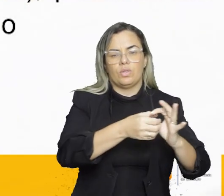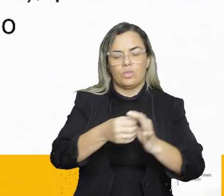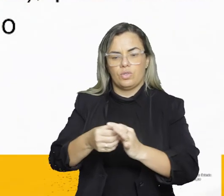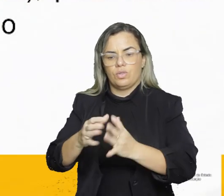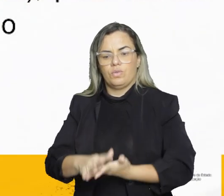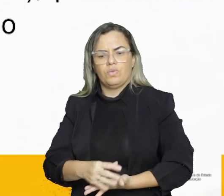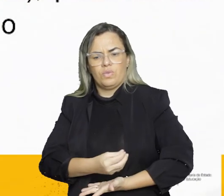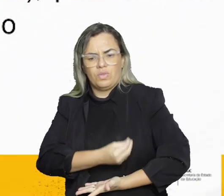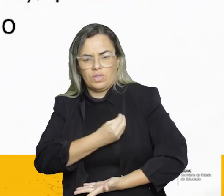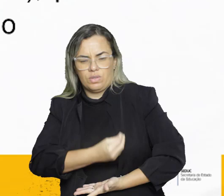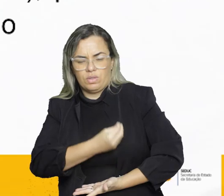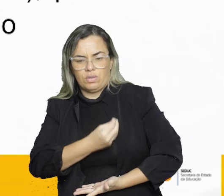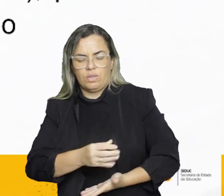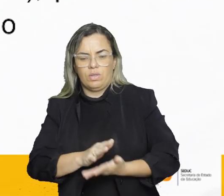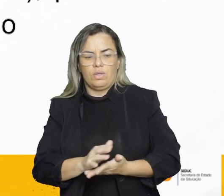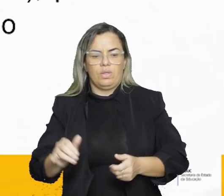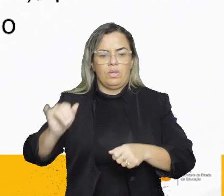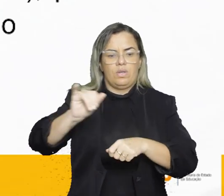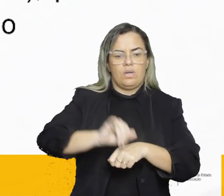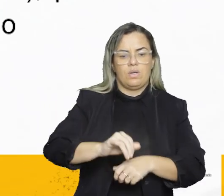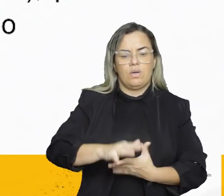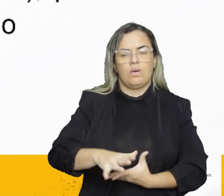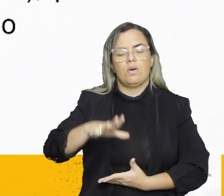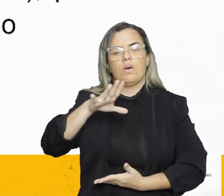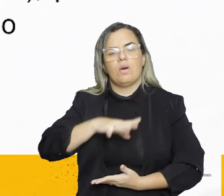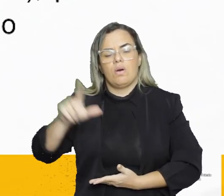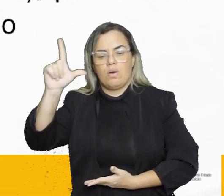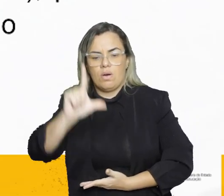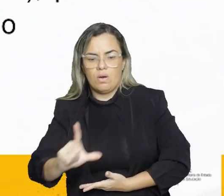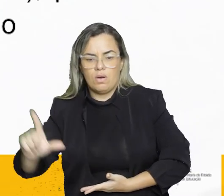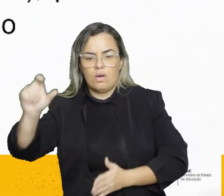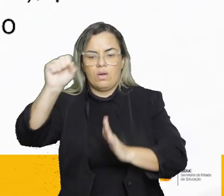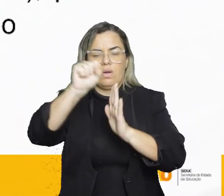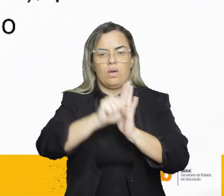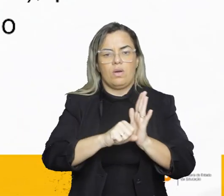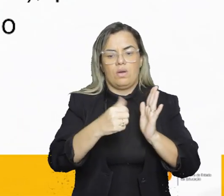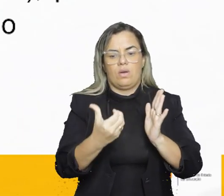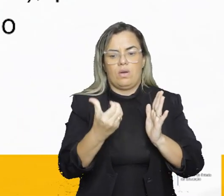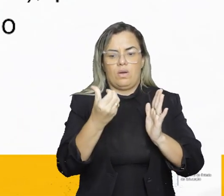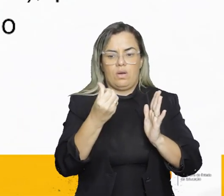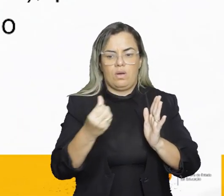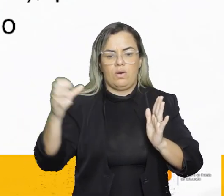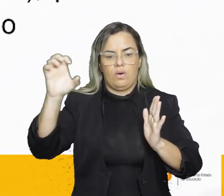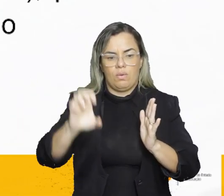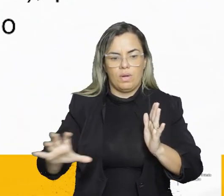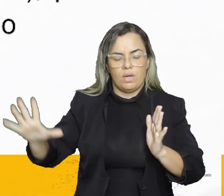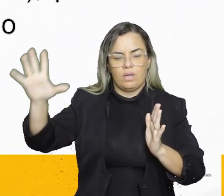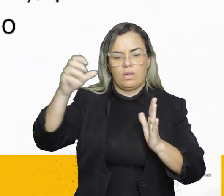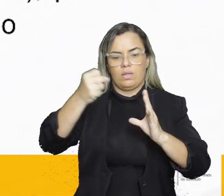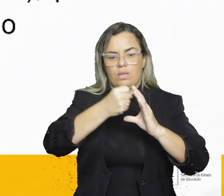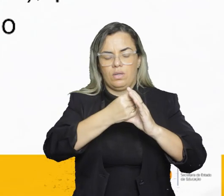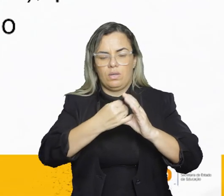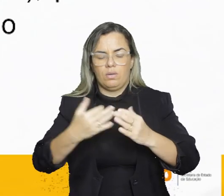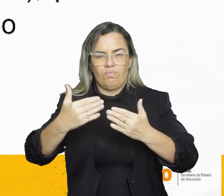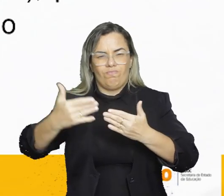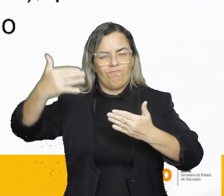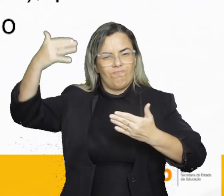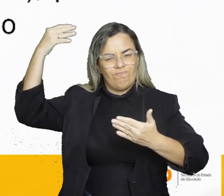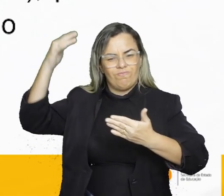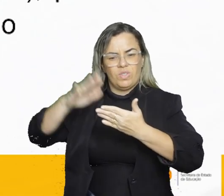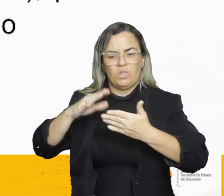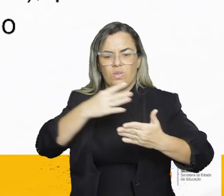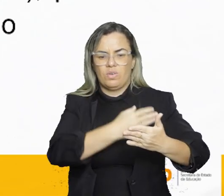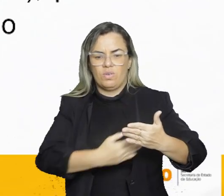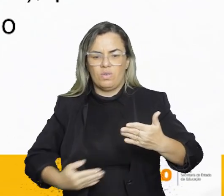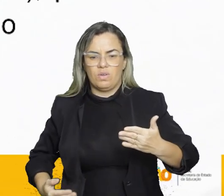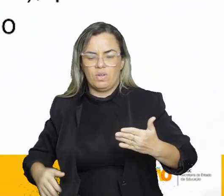cotidiano da capital portuguesa, de Lisboa, no século XVI. A Europa era caracterizada pelo antigo